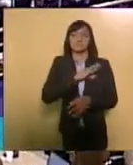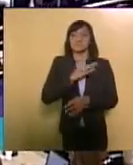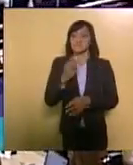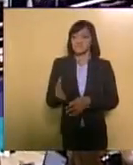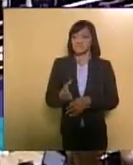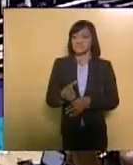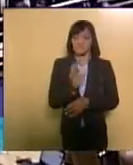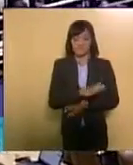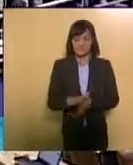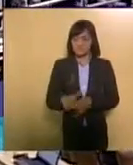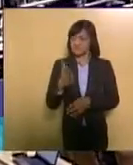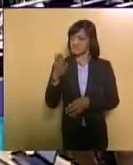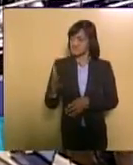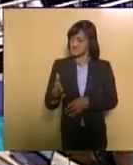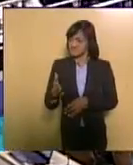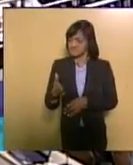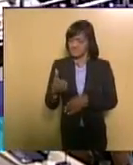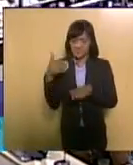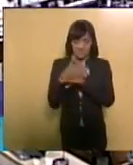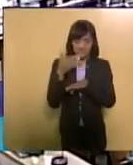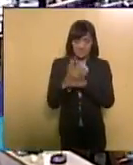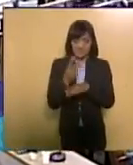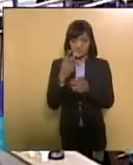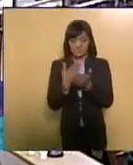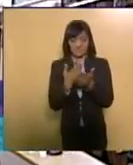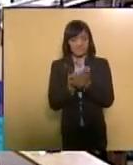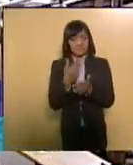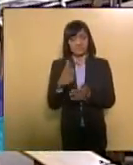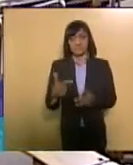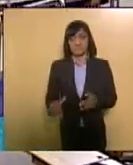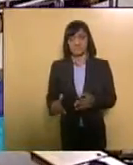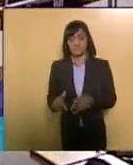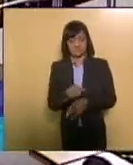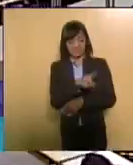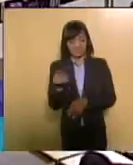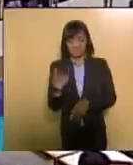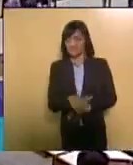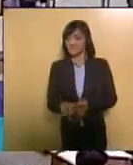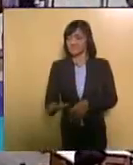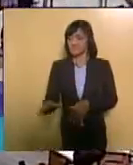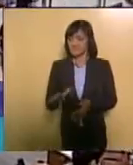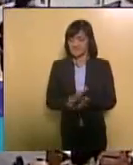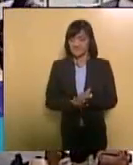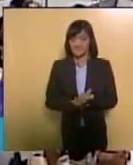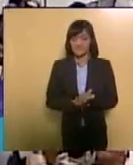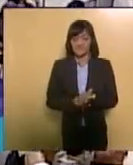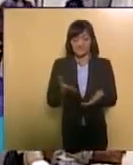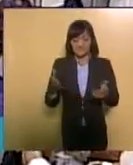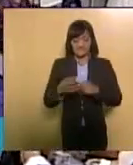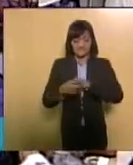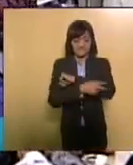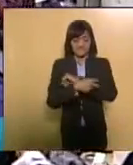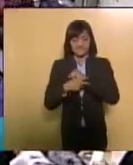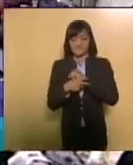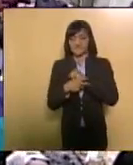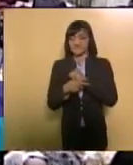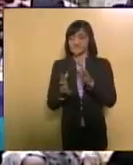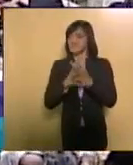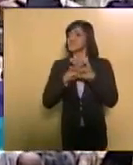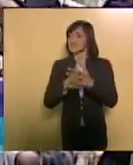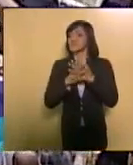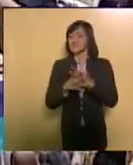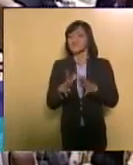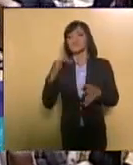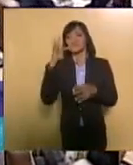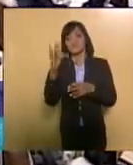são essas crianças que não vão ter acesso às boas escolas são essas crianças que estarão a Mercer do crime organizado desorganizada amanhã